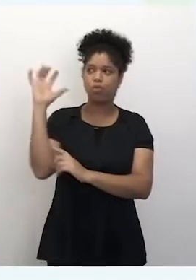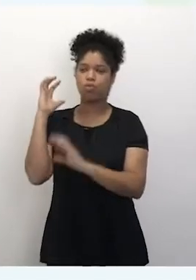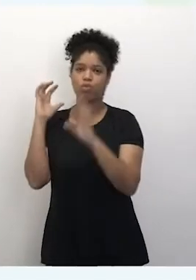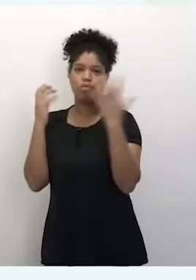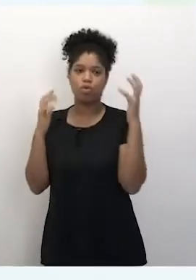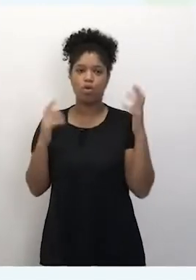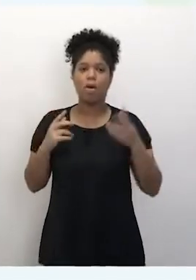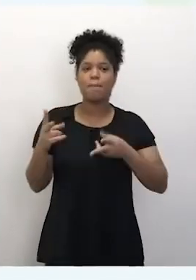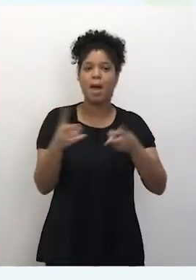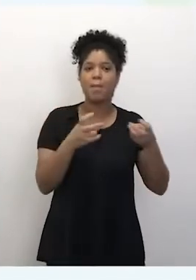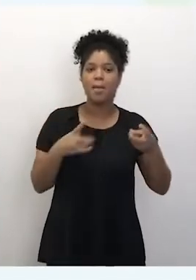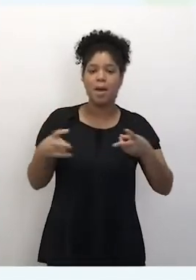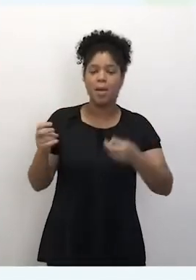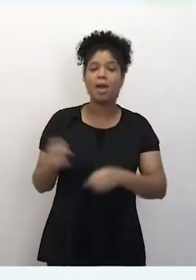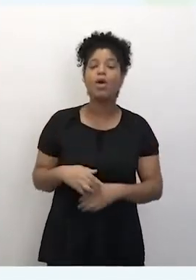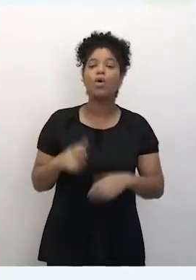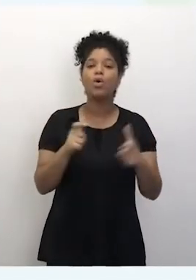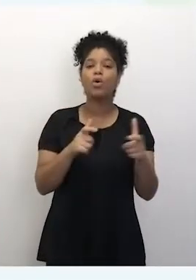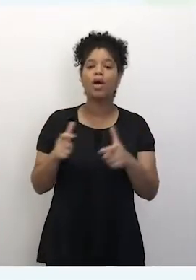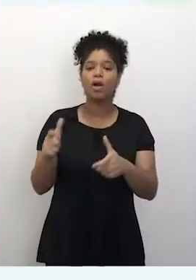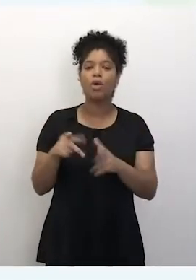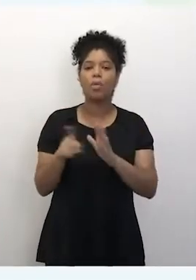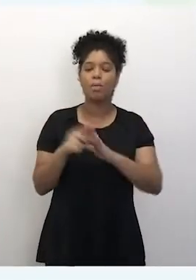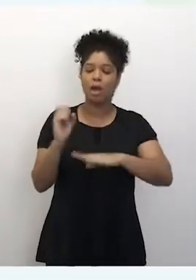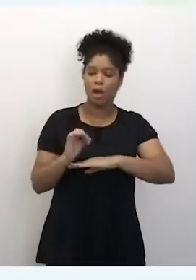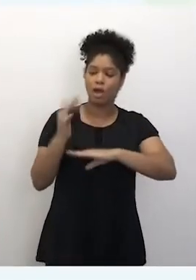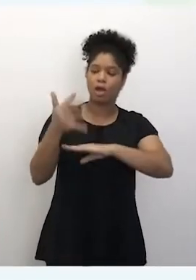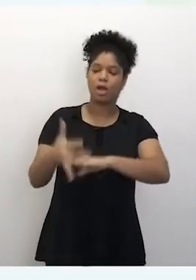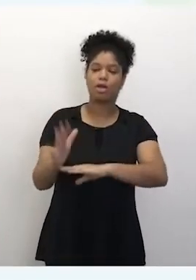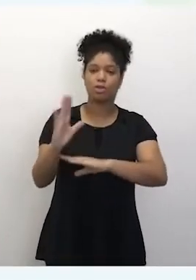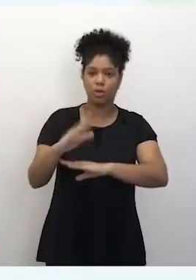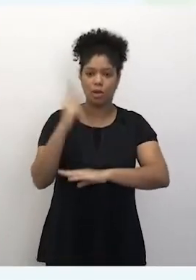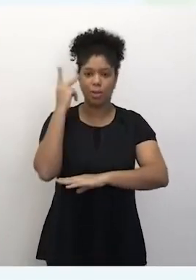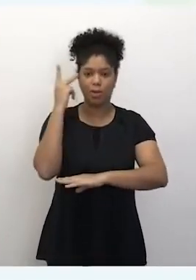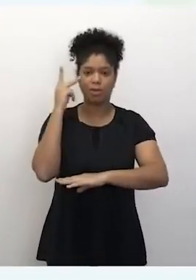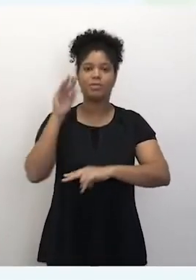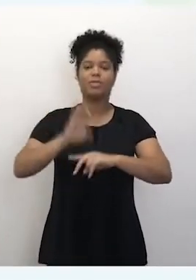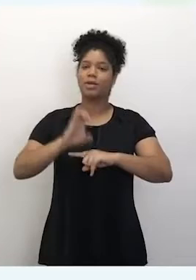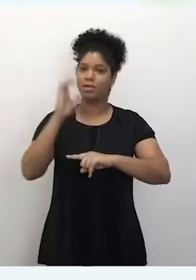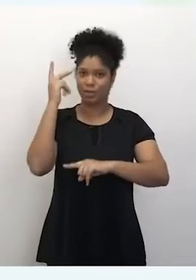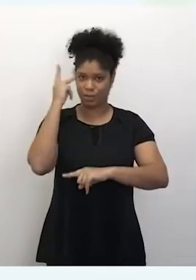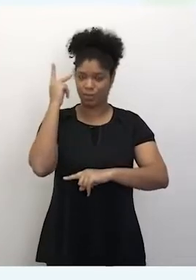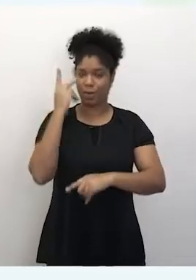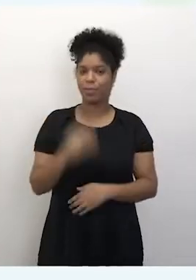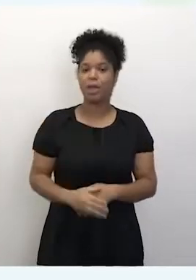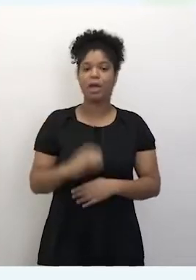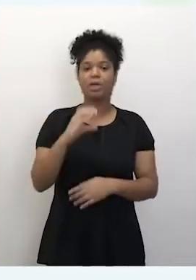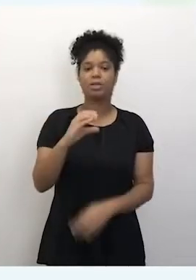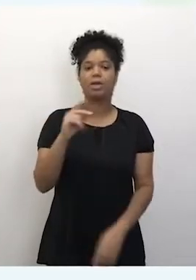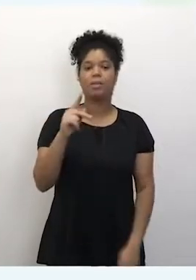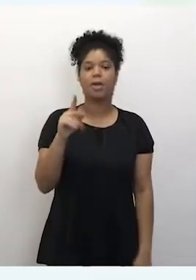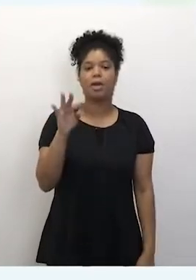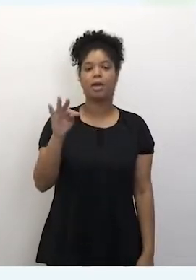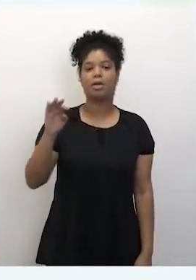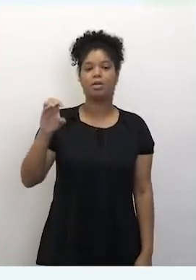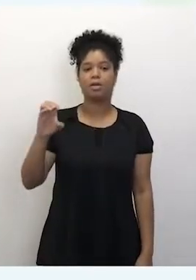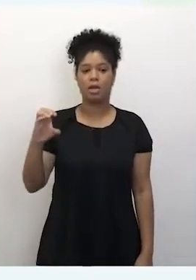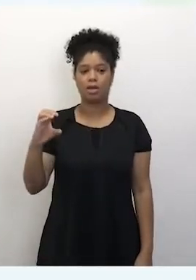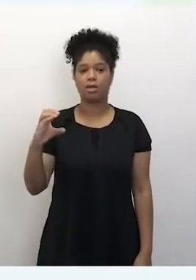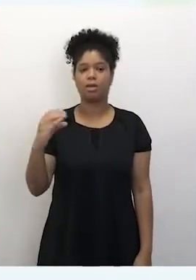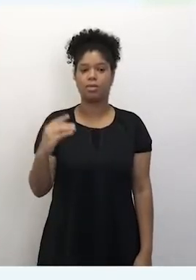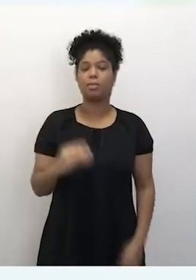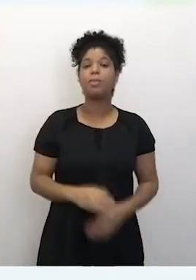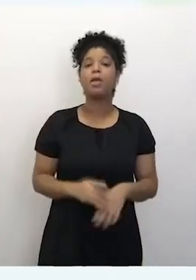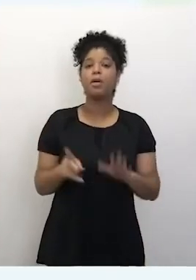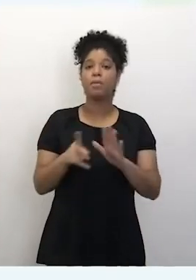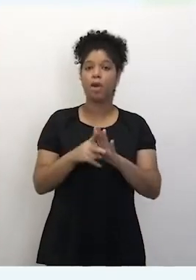Climáticos, localizado na cidade de Cachoeira Paulista, no estado de São Paulo. O CPTEC é um dos centros de pesquisa